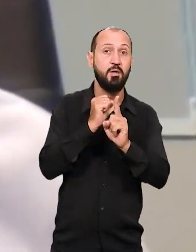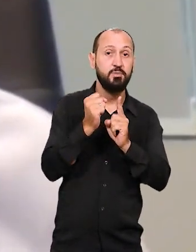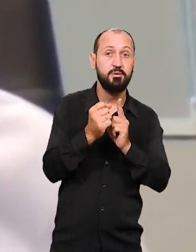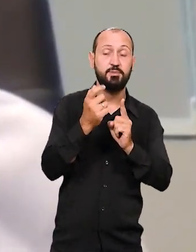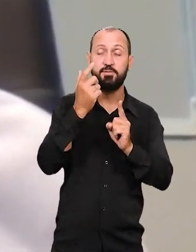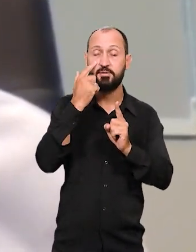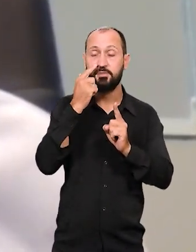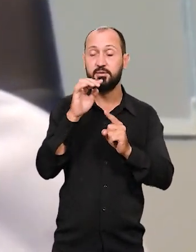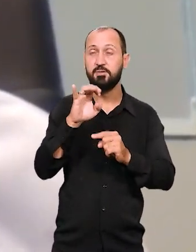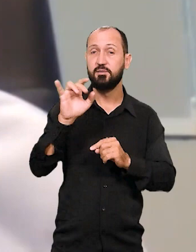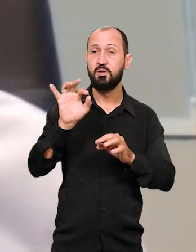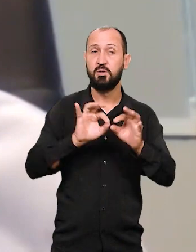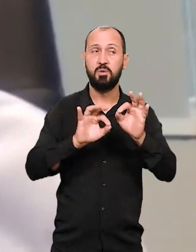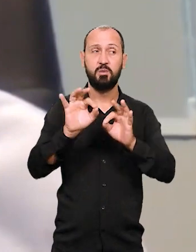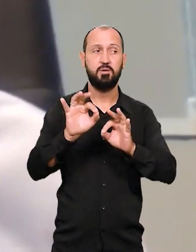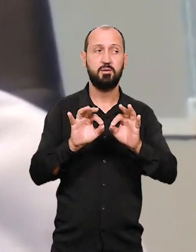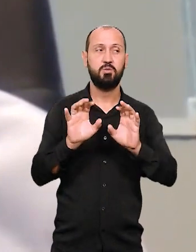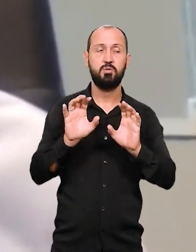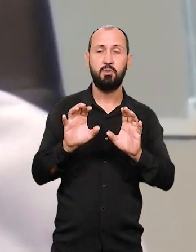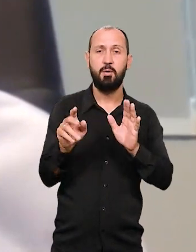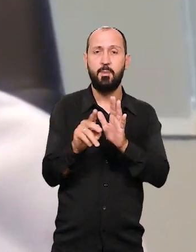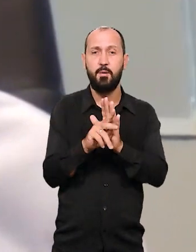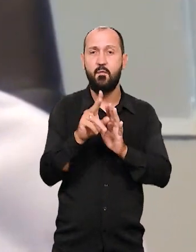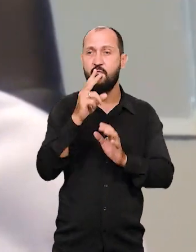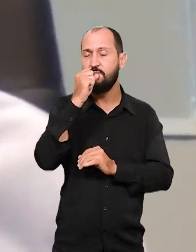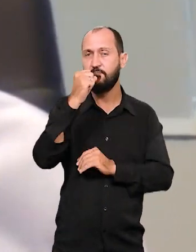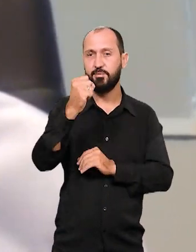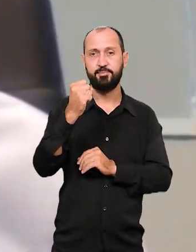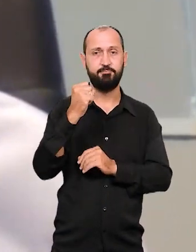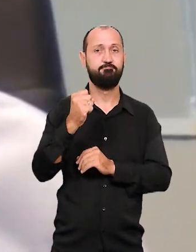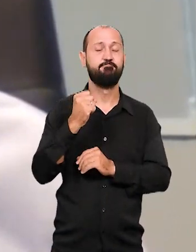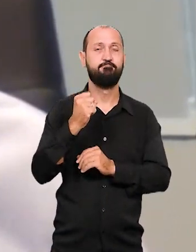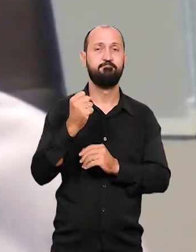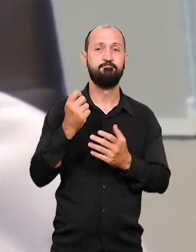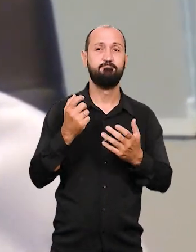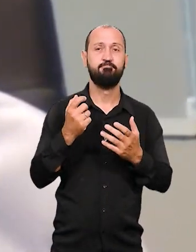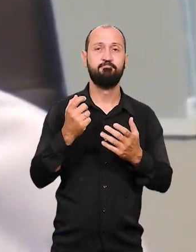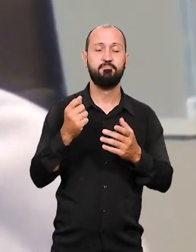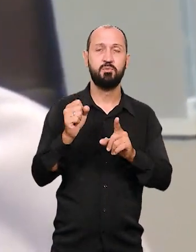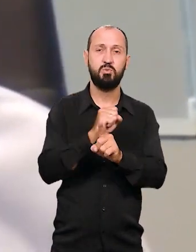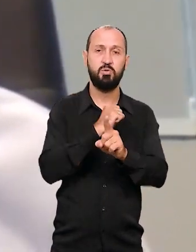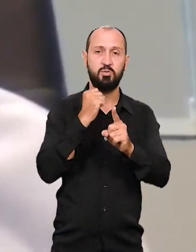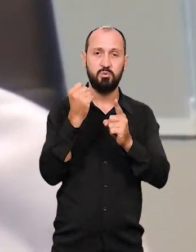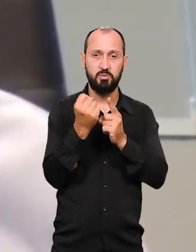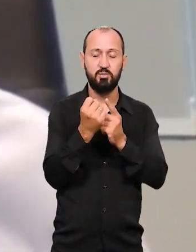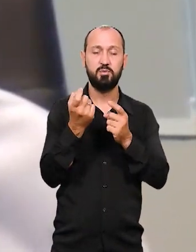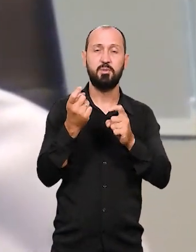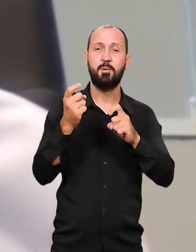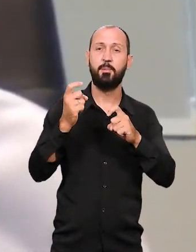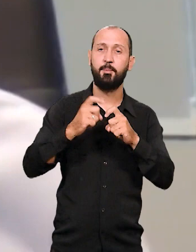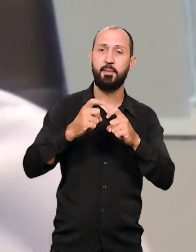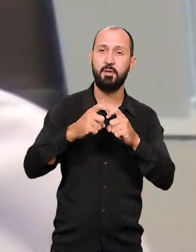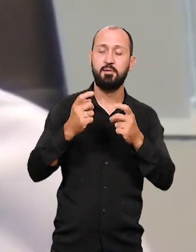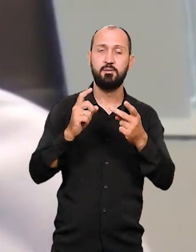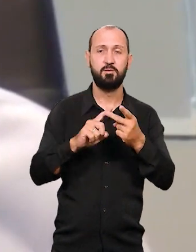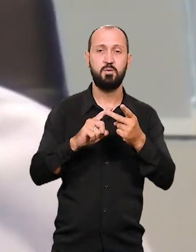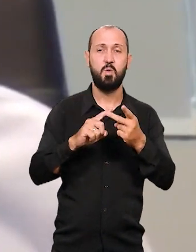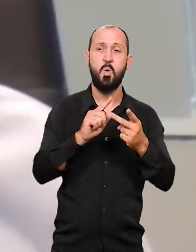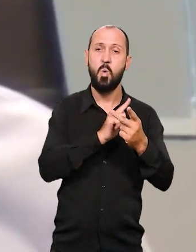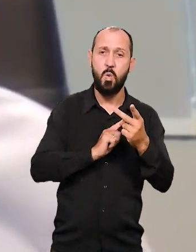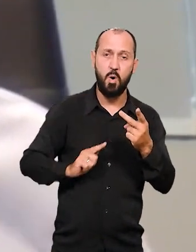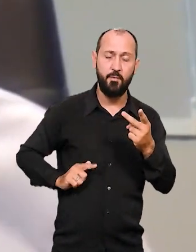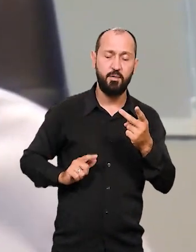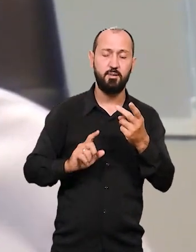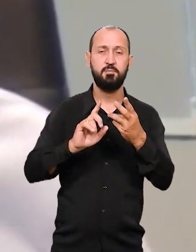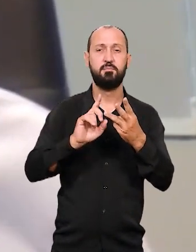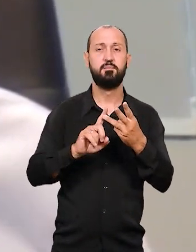A sociedade civil se movimentou de uma forma muito efetiva, a sociedade médica,